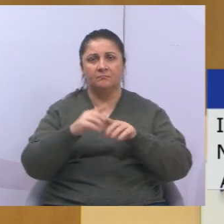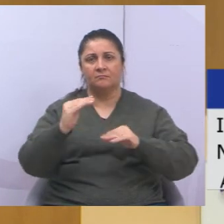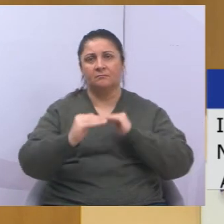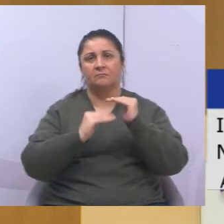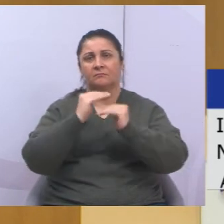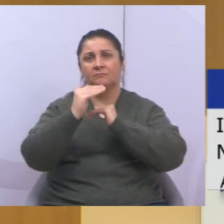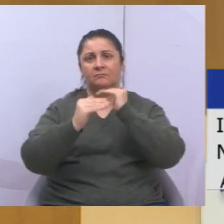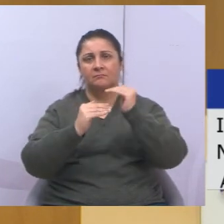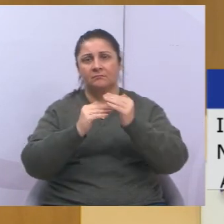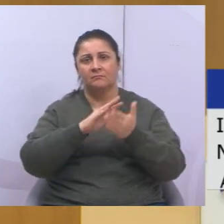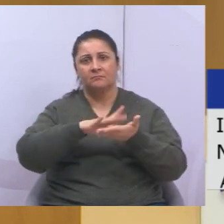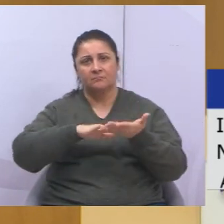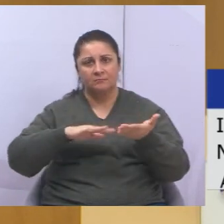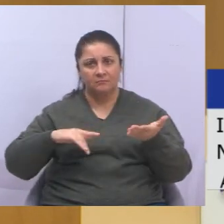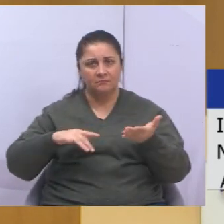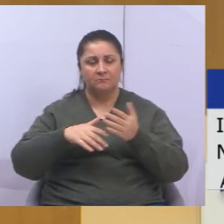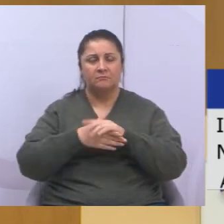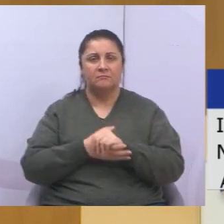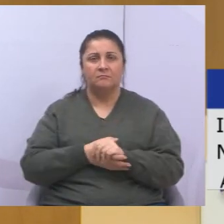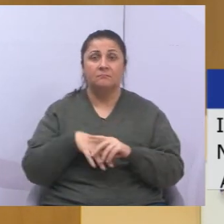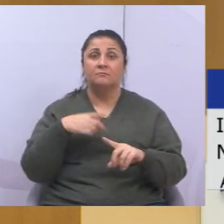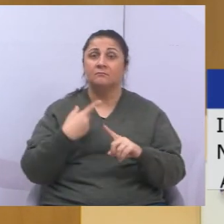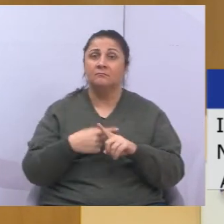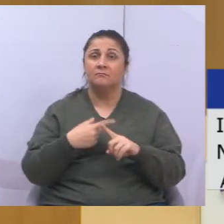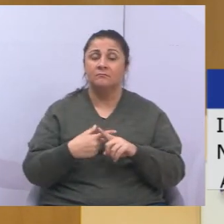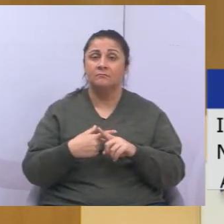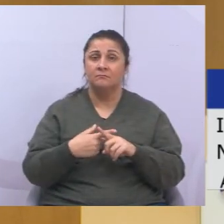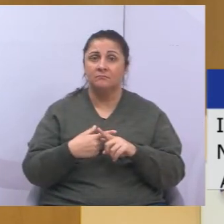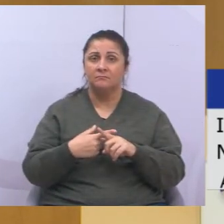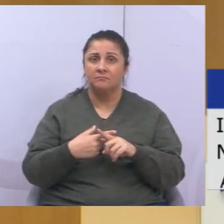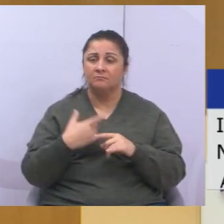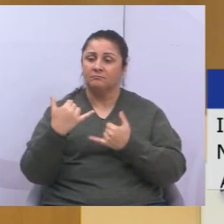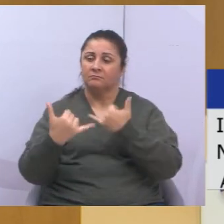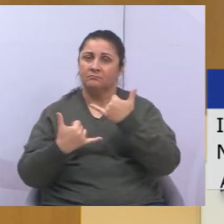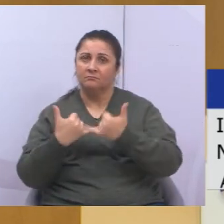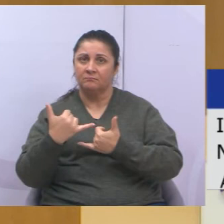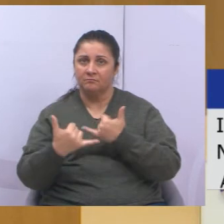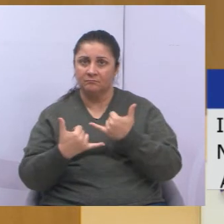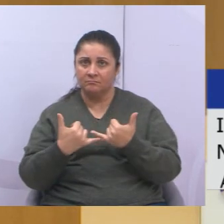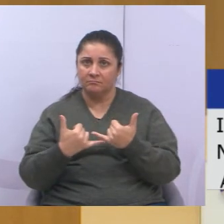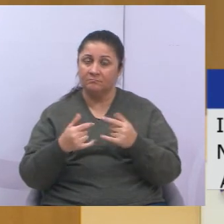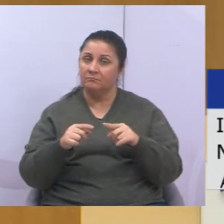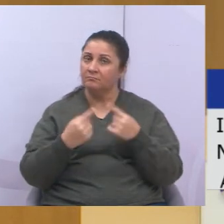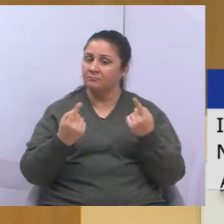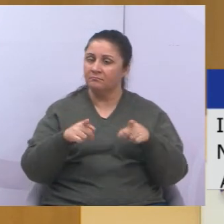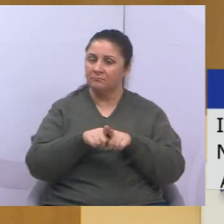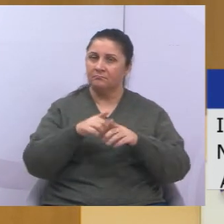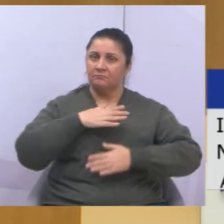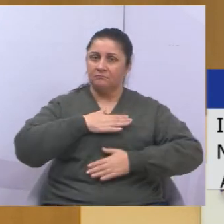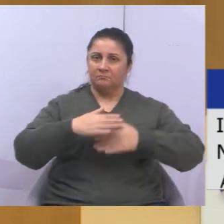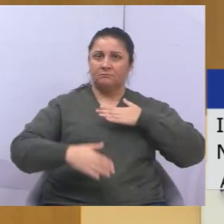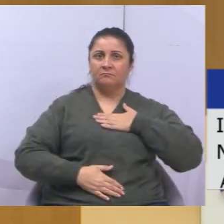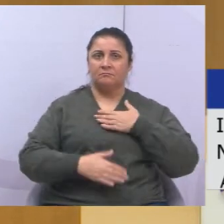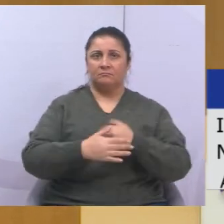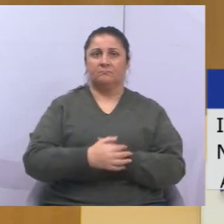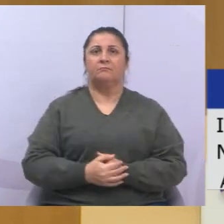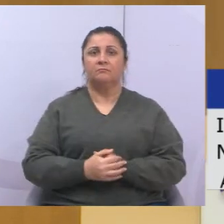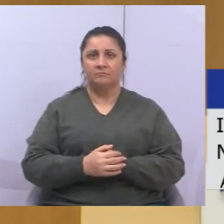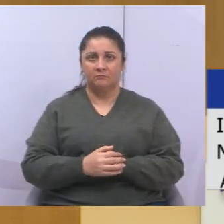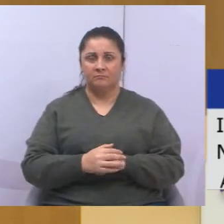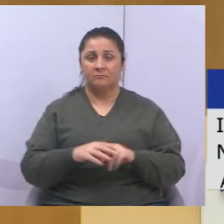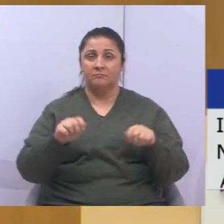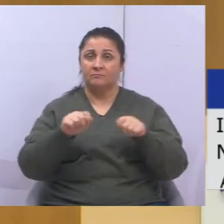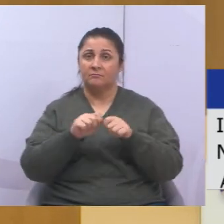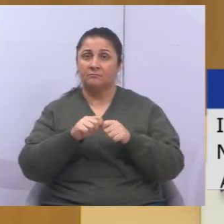desse tipo. Tá? Porque é uma atividade recreativa e, ao mesmo tempo, física também. Tá? Com isso,